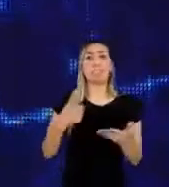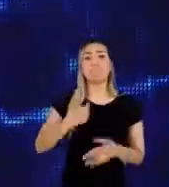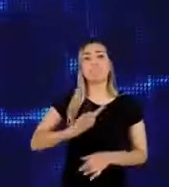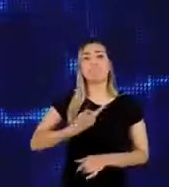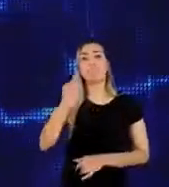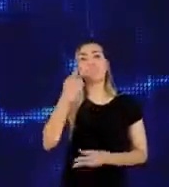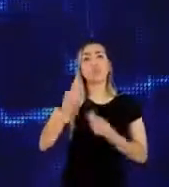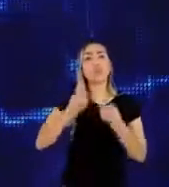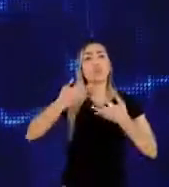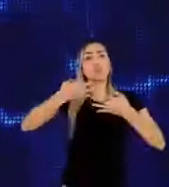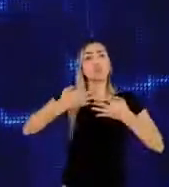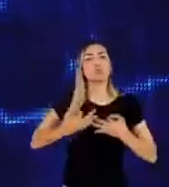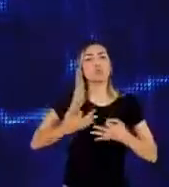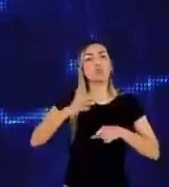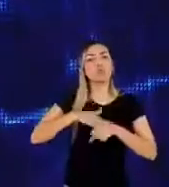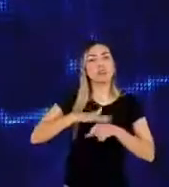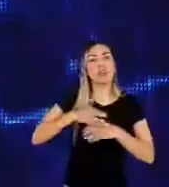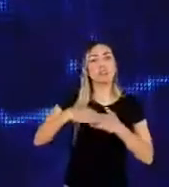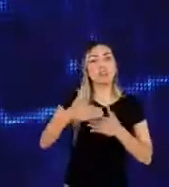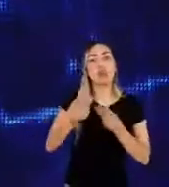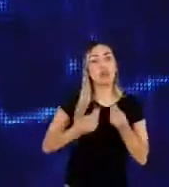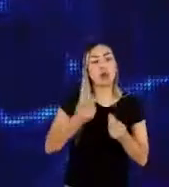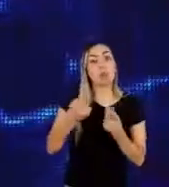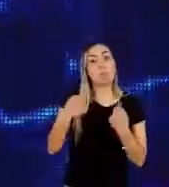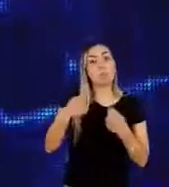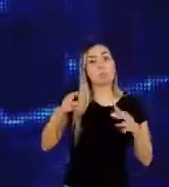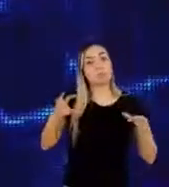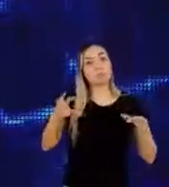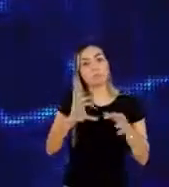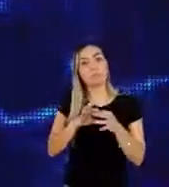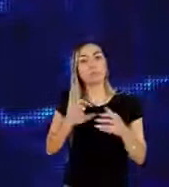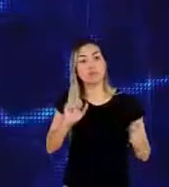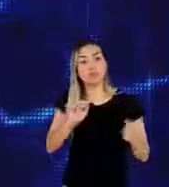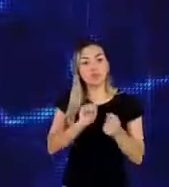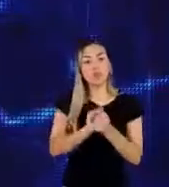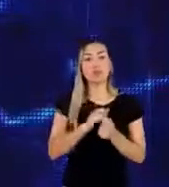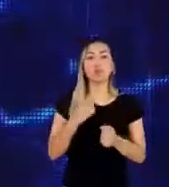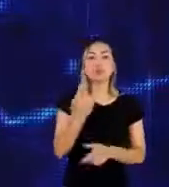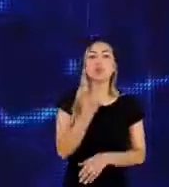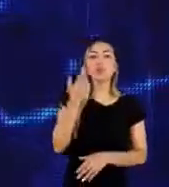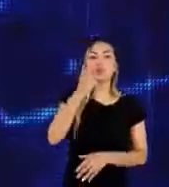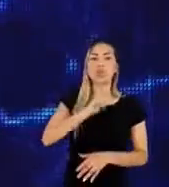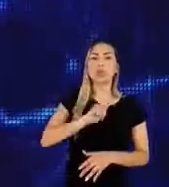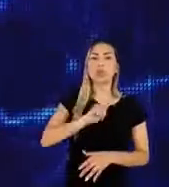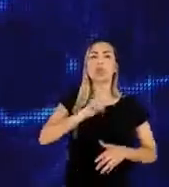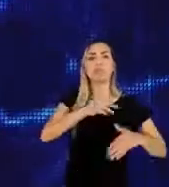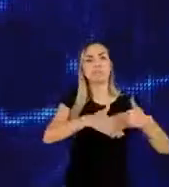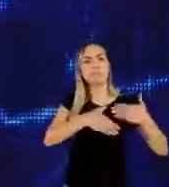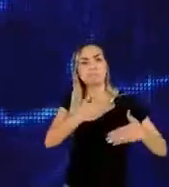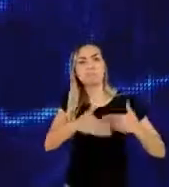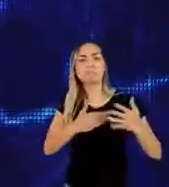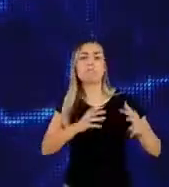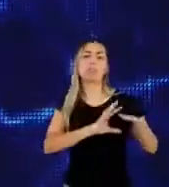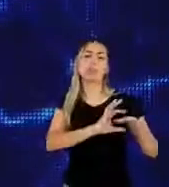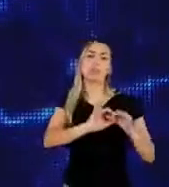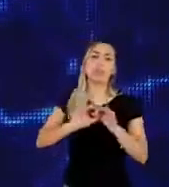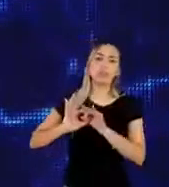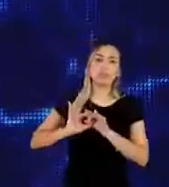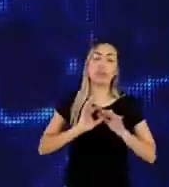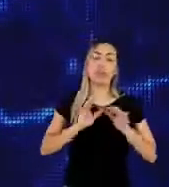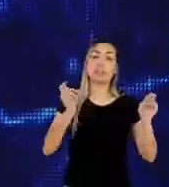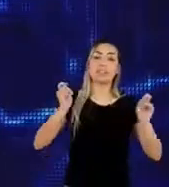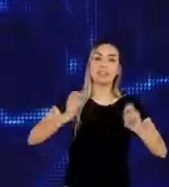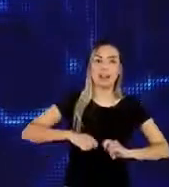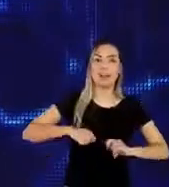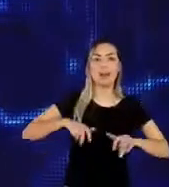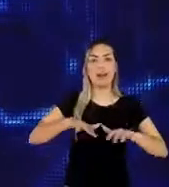seja juntos, para que a gente consiga coordenar todas as ações que se complementem para que a gente possa realmente construir o setor